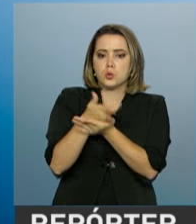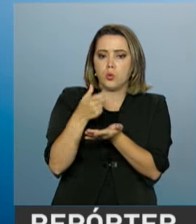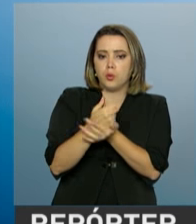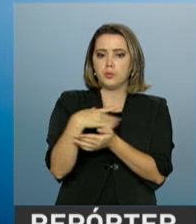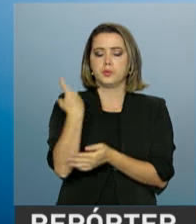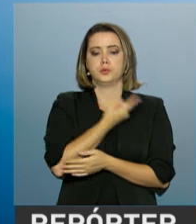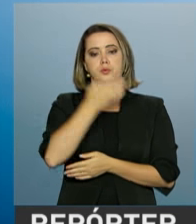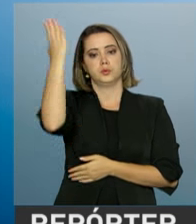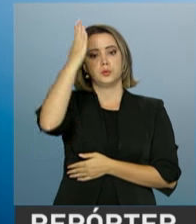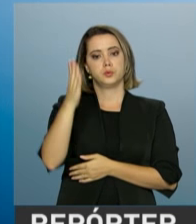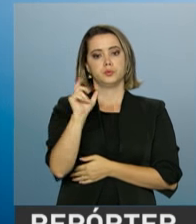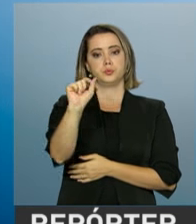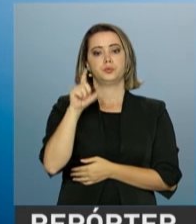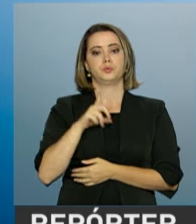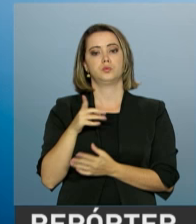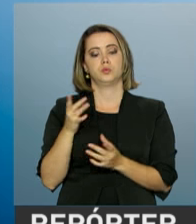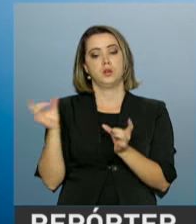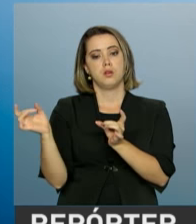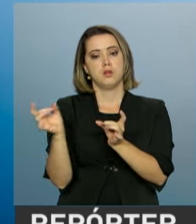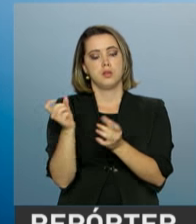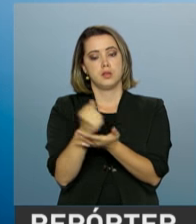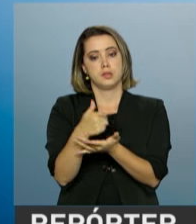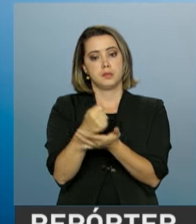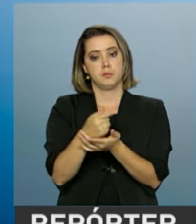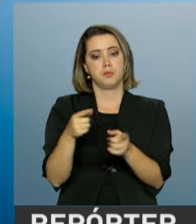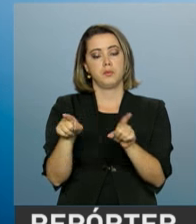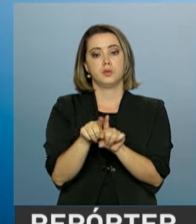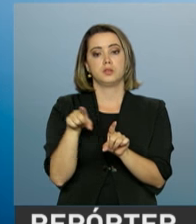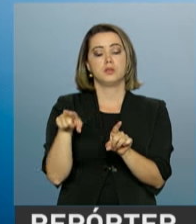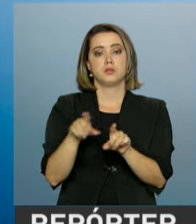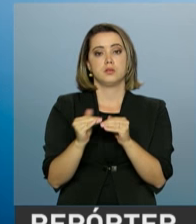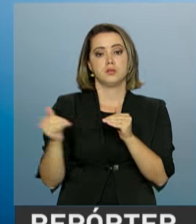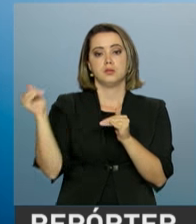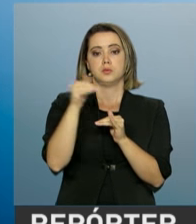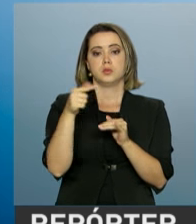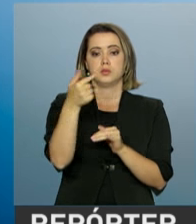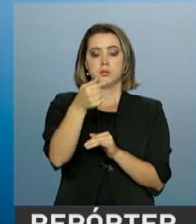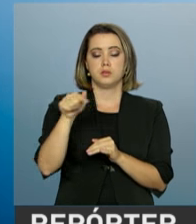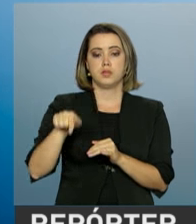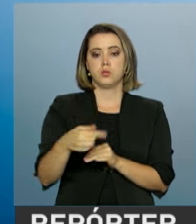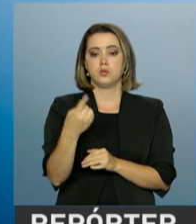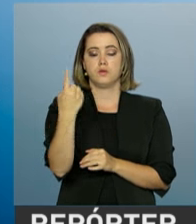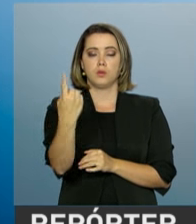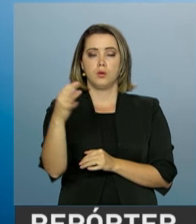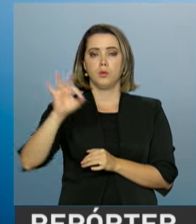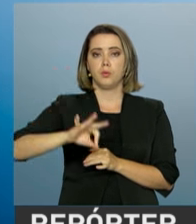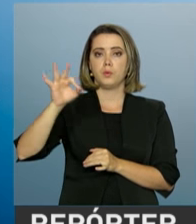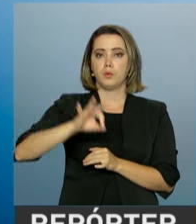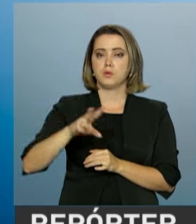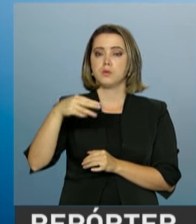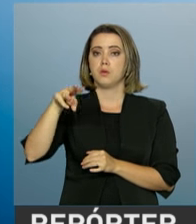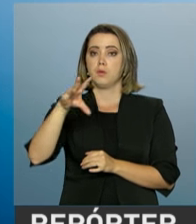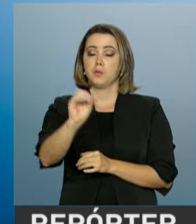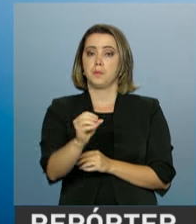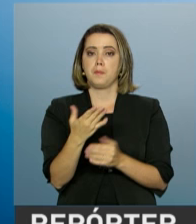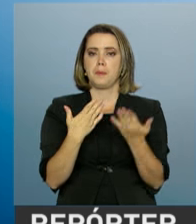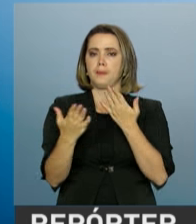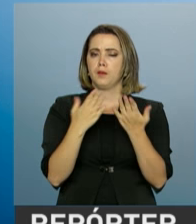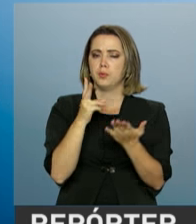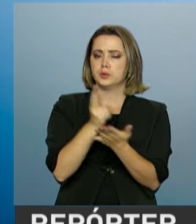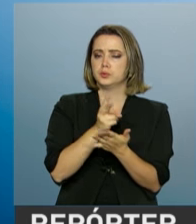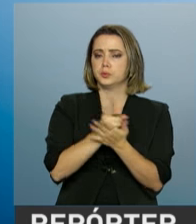brasil as importações também cresceram pela média diária 7,1 por cento em março em relação ao mesmo mês do ano passado